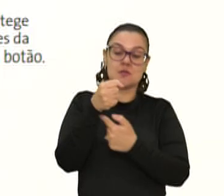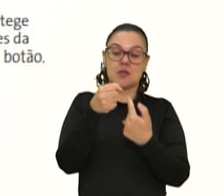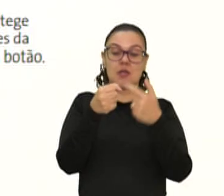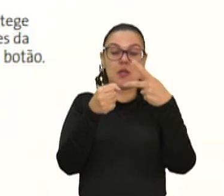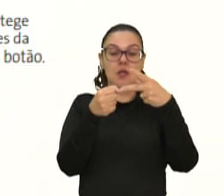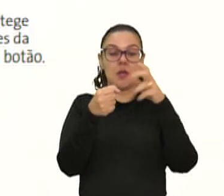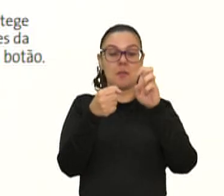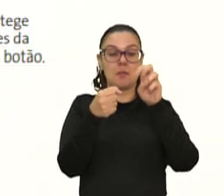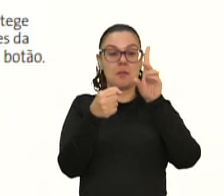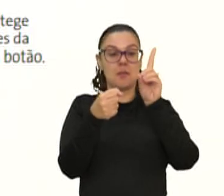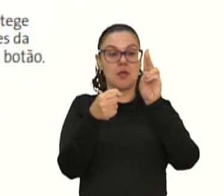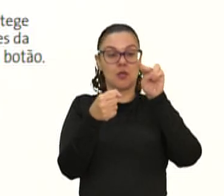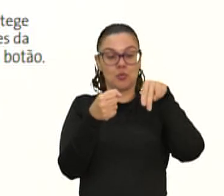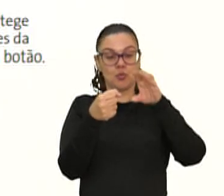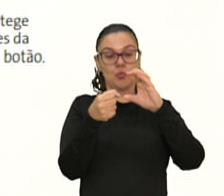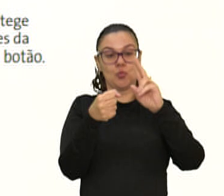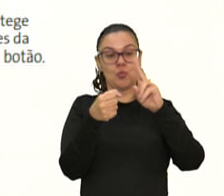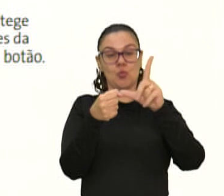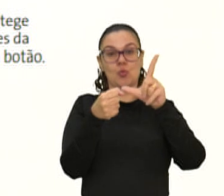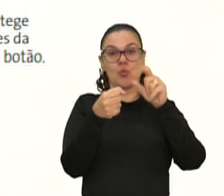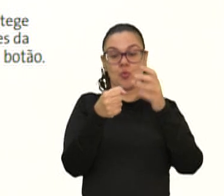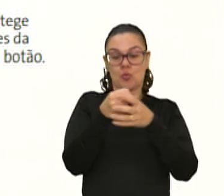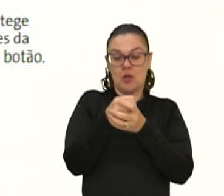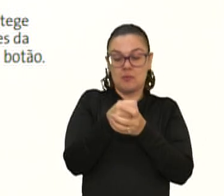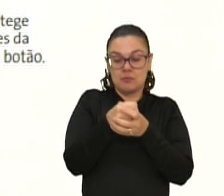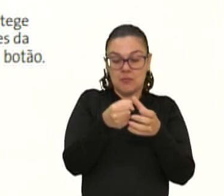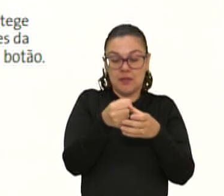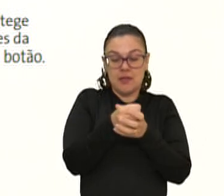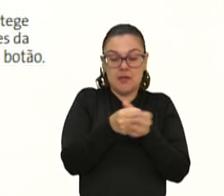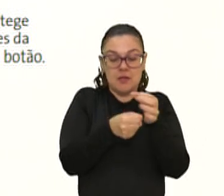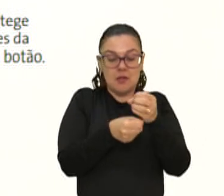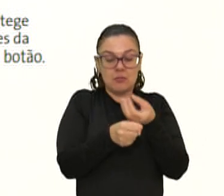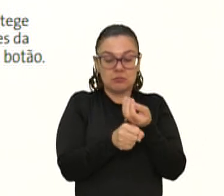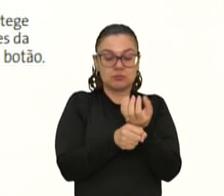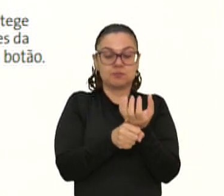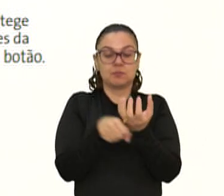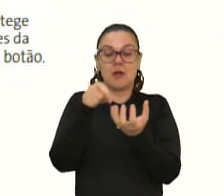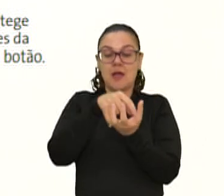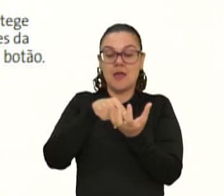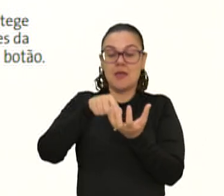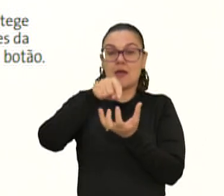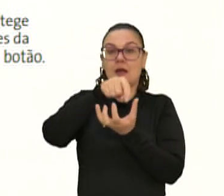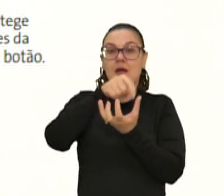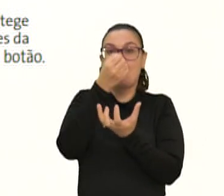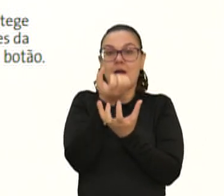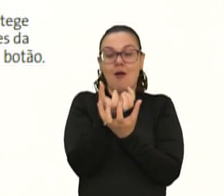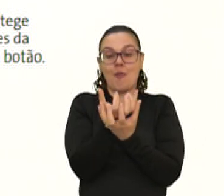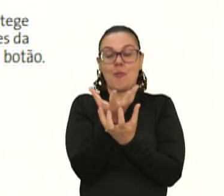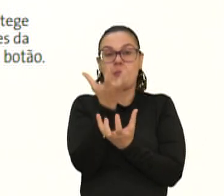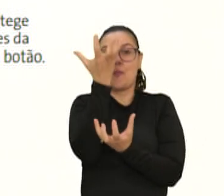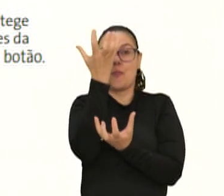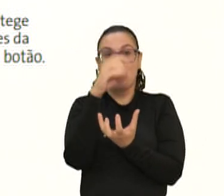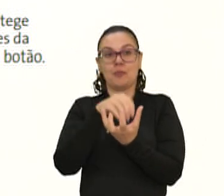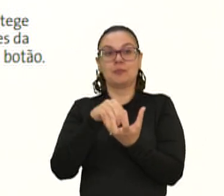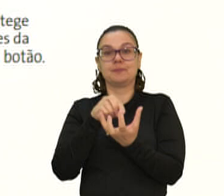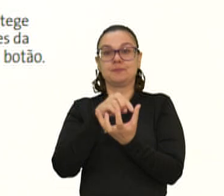pedicelo. O pedúnculo, ele se alarga apoiando as outras estruturas, o receptáculo.